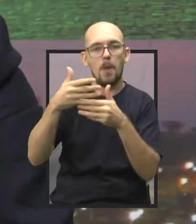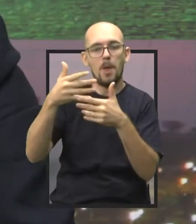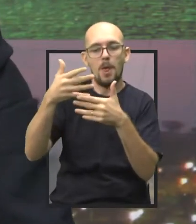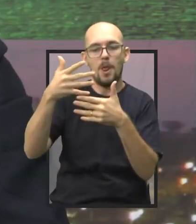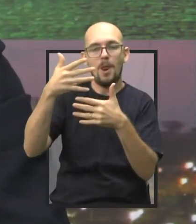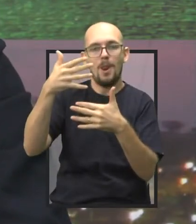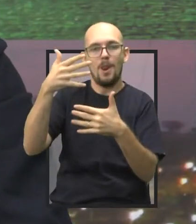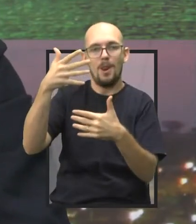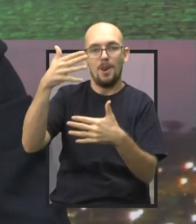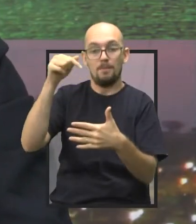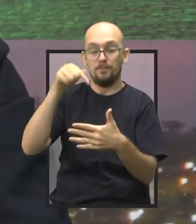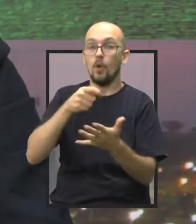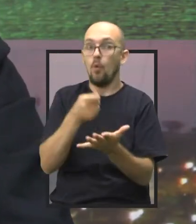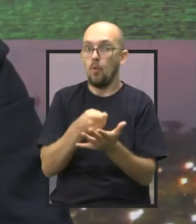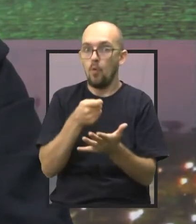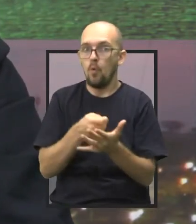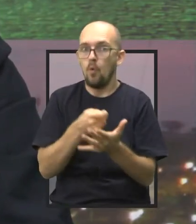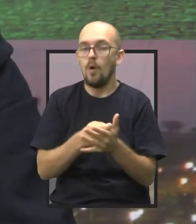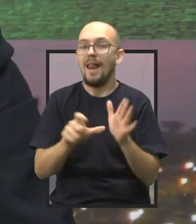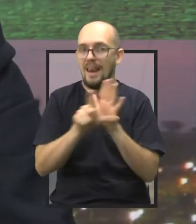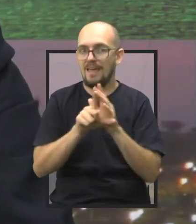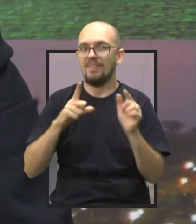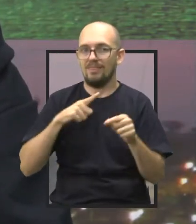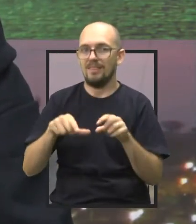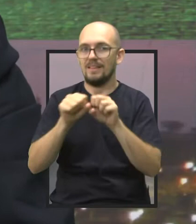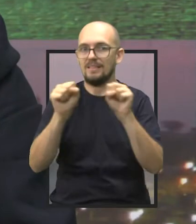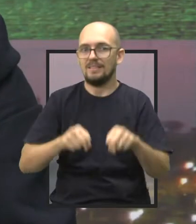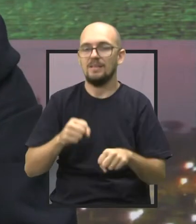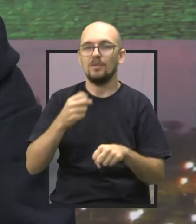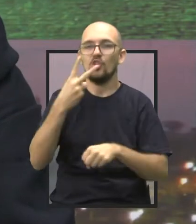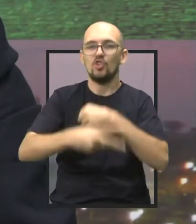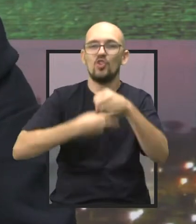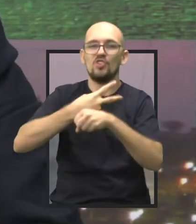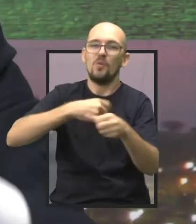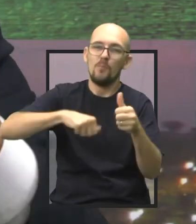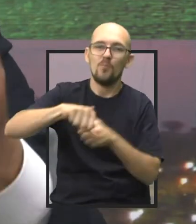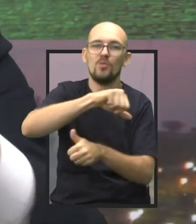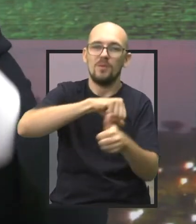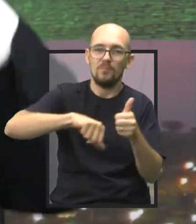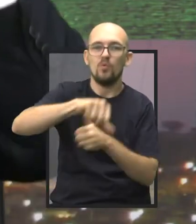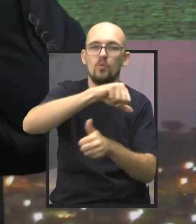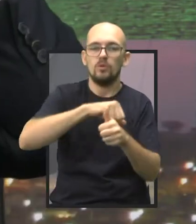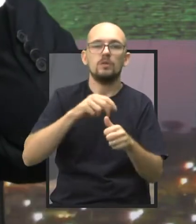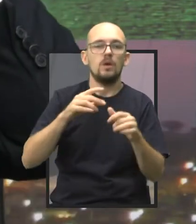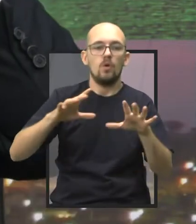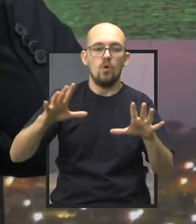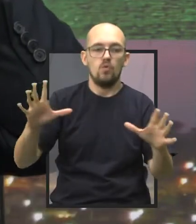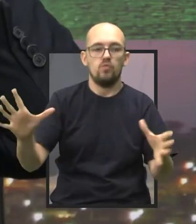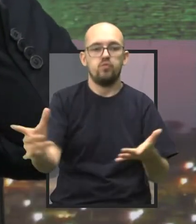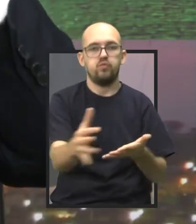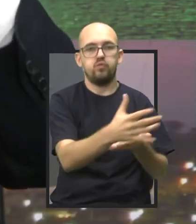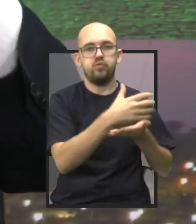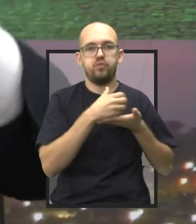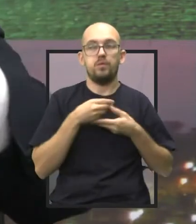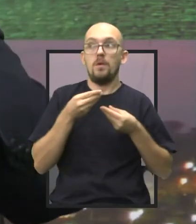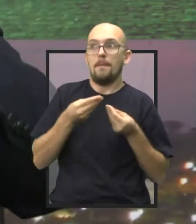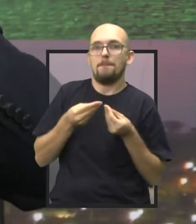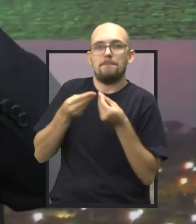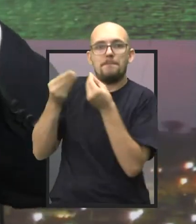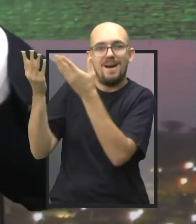sistema, que é obrigatório, que é lei, ele é renovado a cada 2 anos, a gente precisa informar o Ministério. Ele tem uma